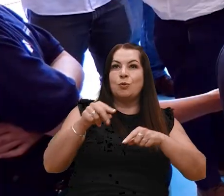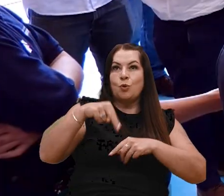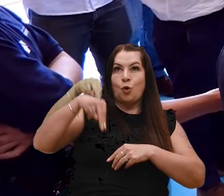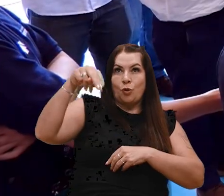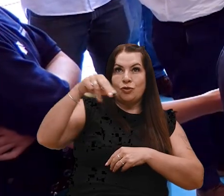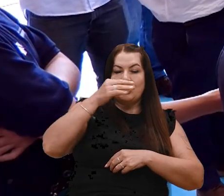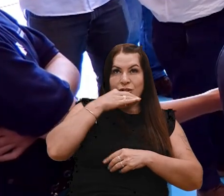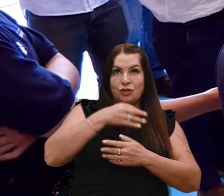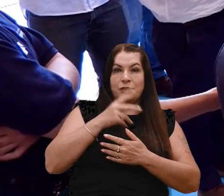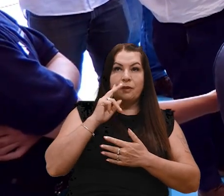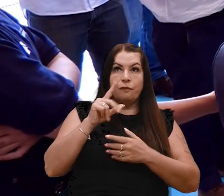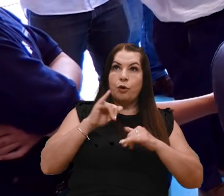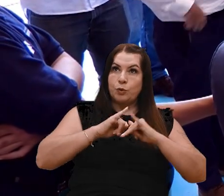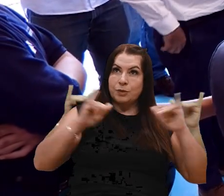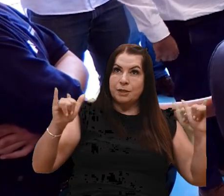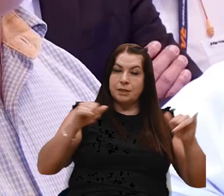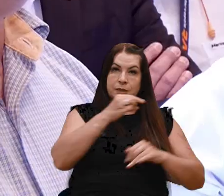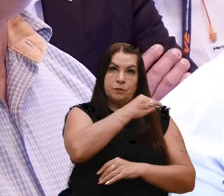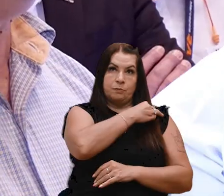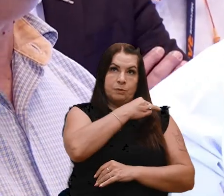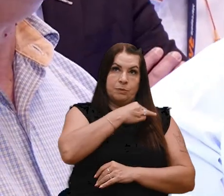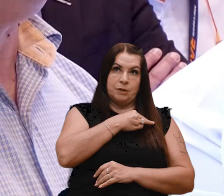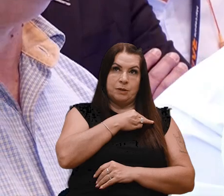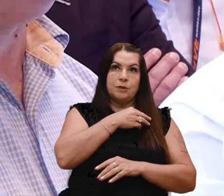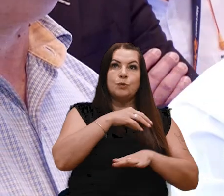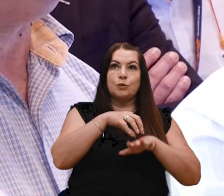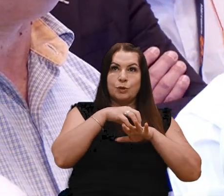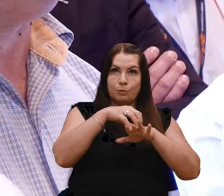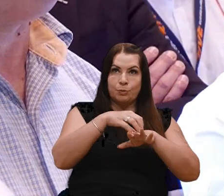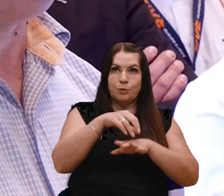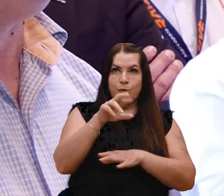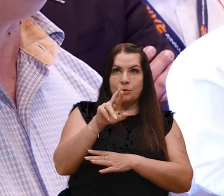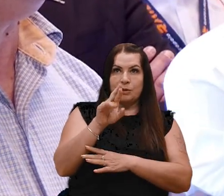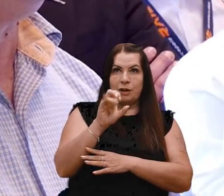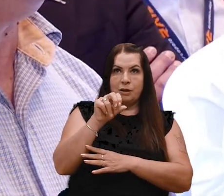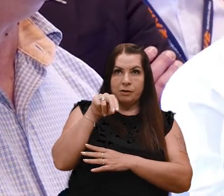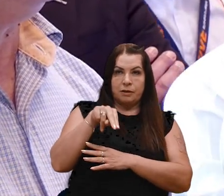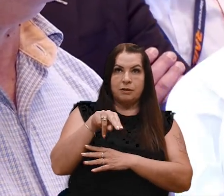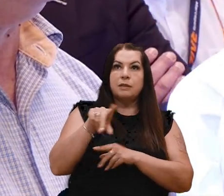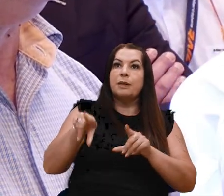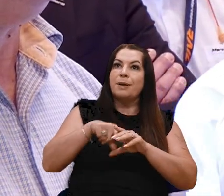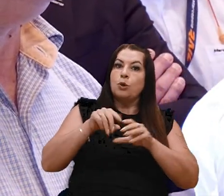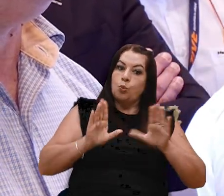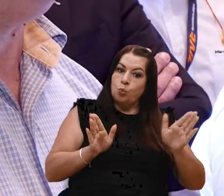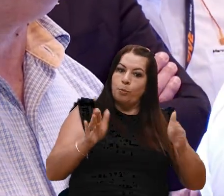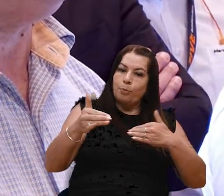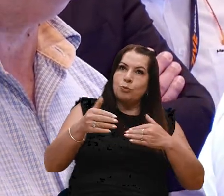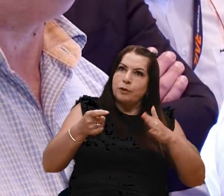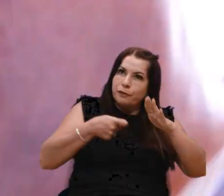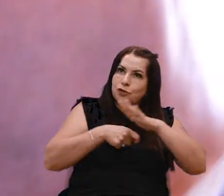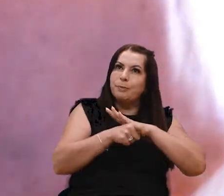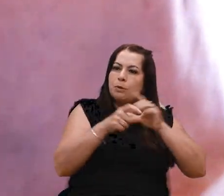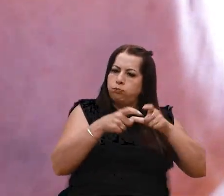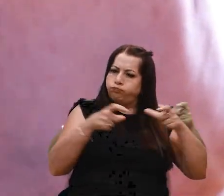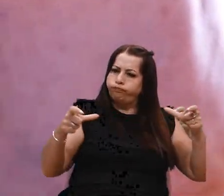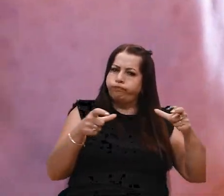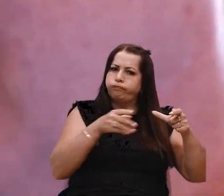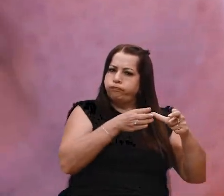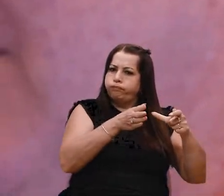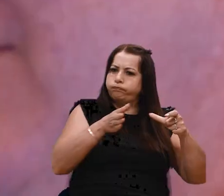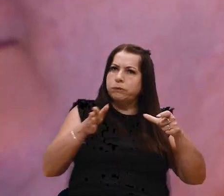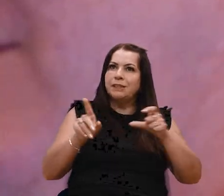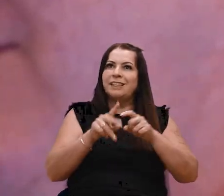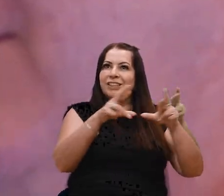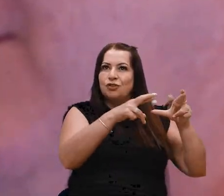A medida foi anunciada pelo ministro dos Transportes, Renan Filho, e faz parte de um pacote de investimentos que abrange obras em